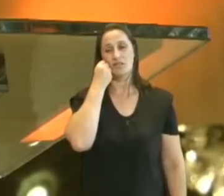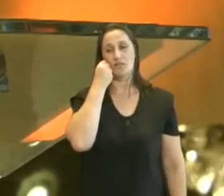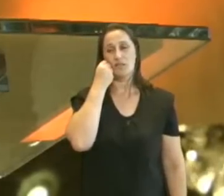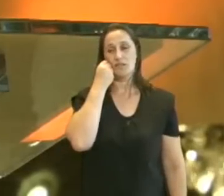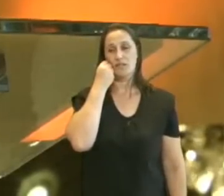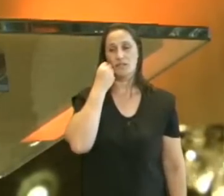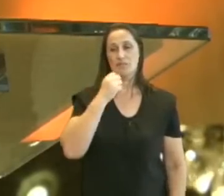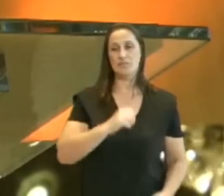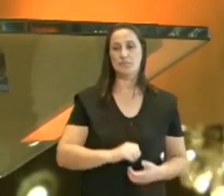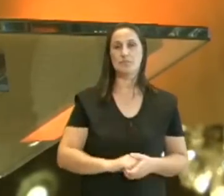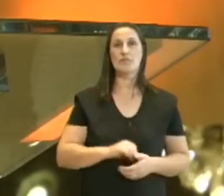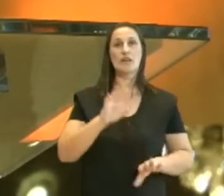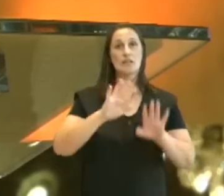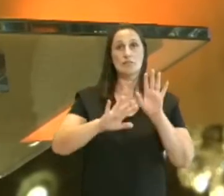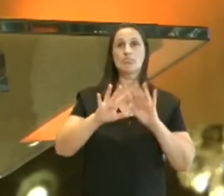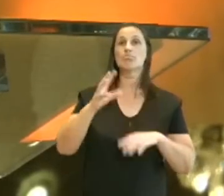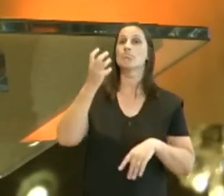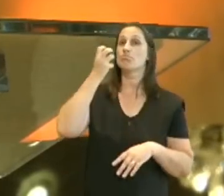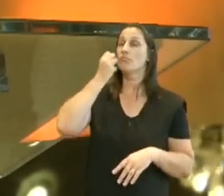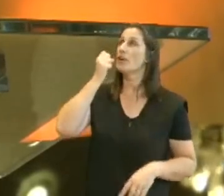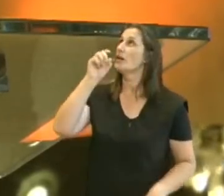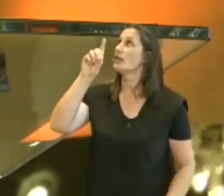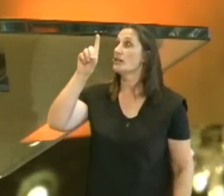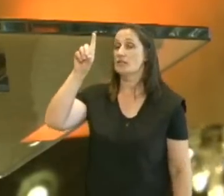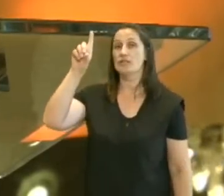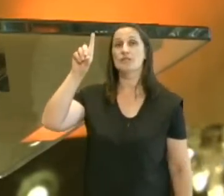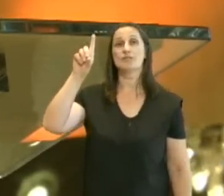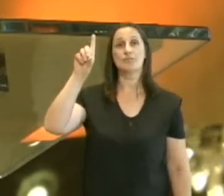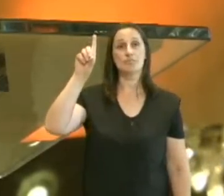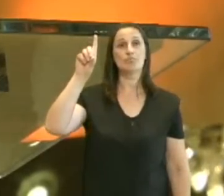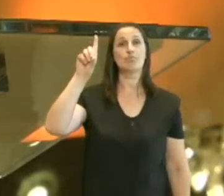às vezes até com Deus.